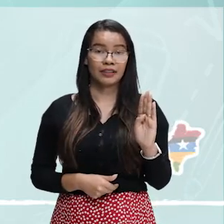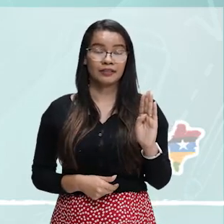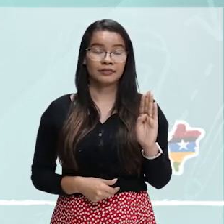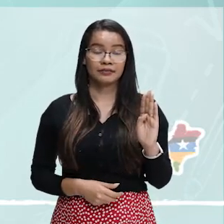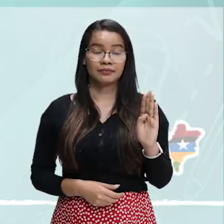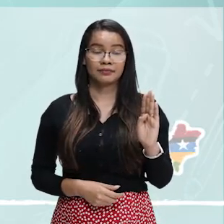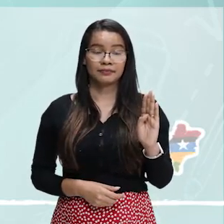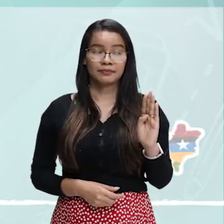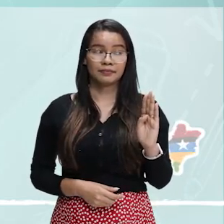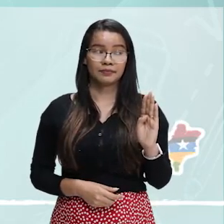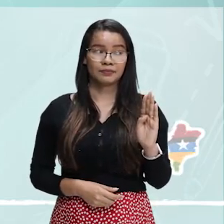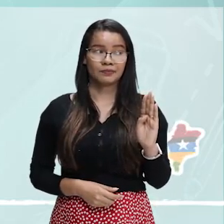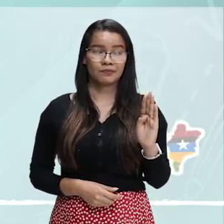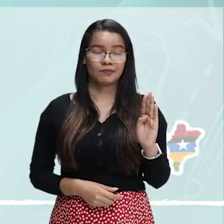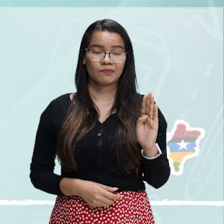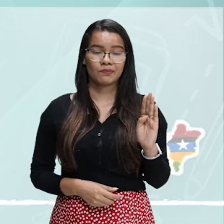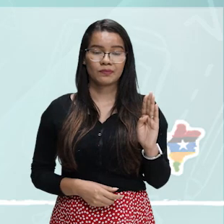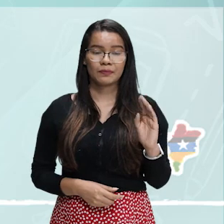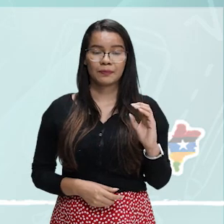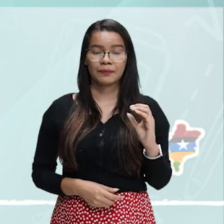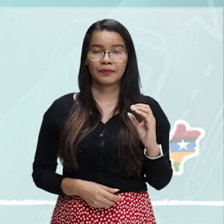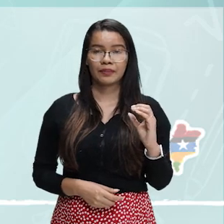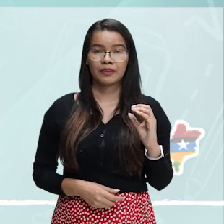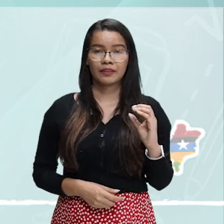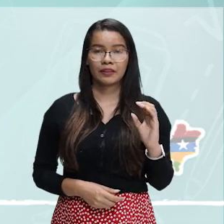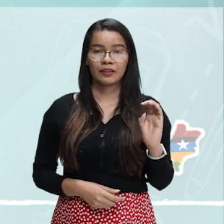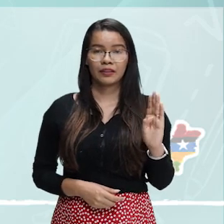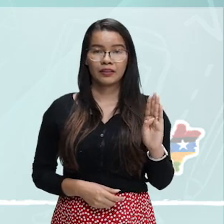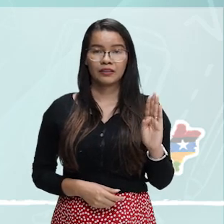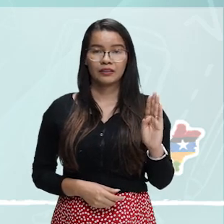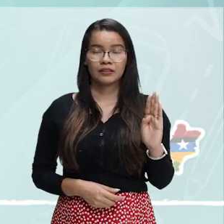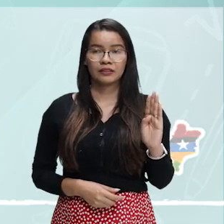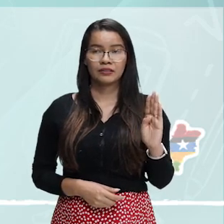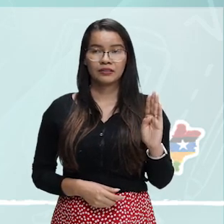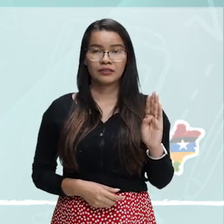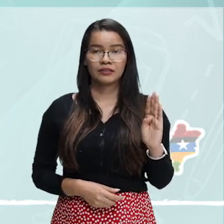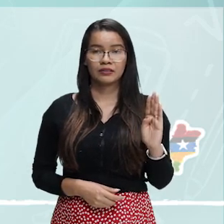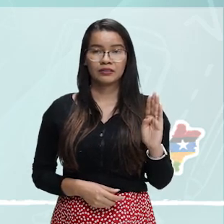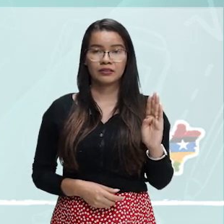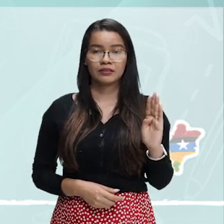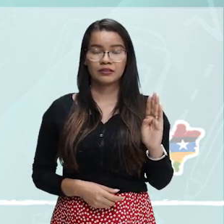2, aquelas duas primeiras que eu li, quando fala do Brasil